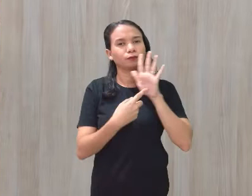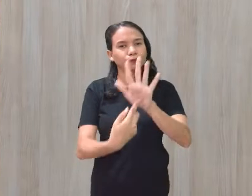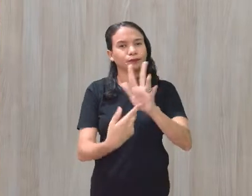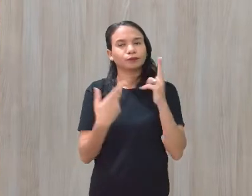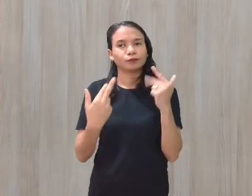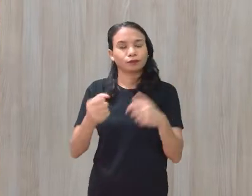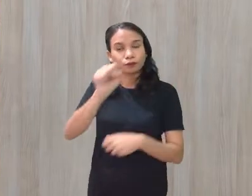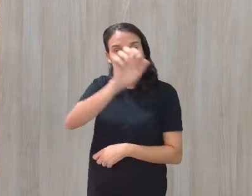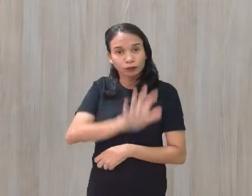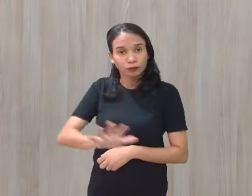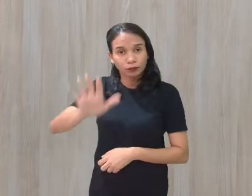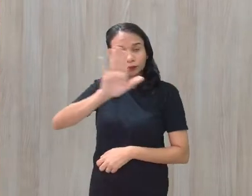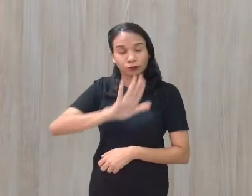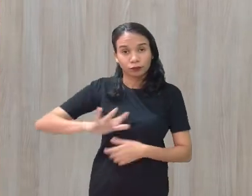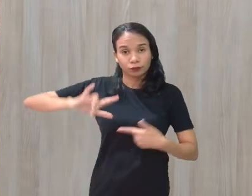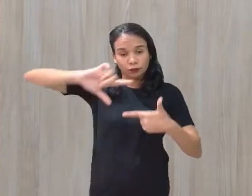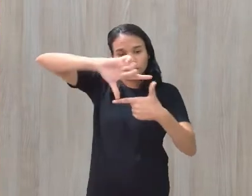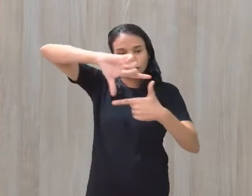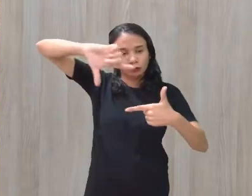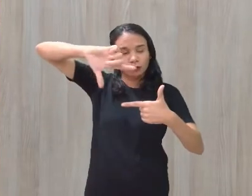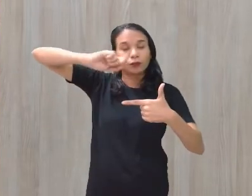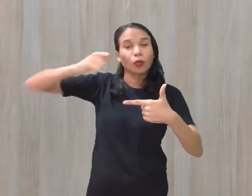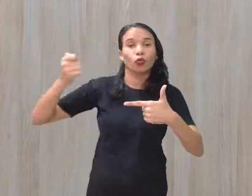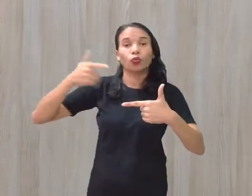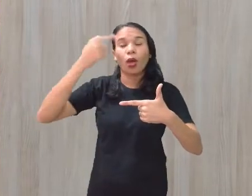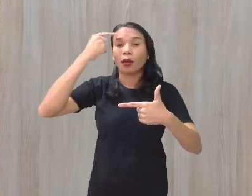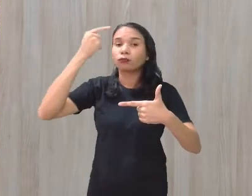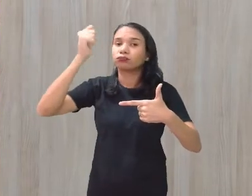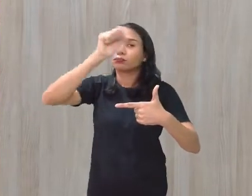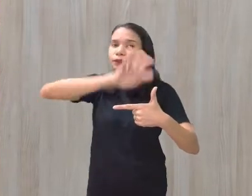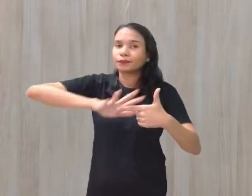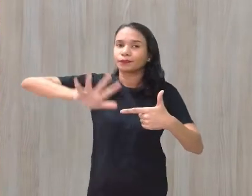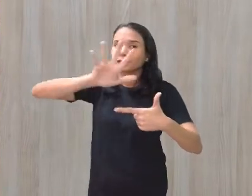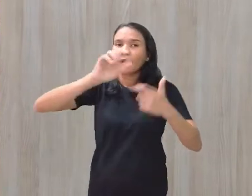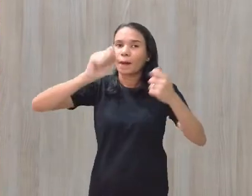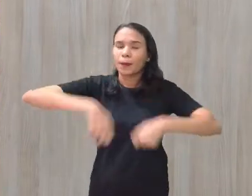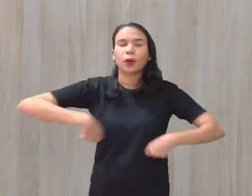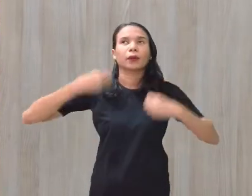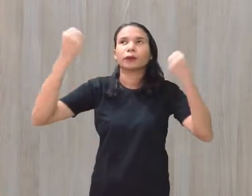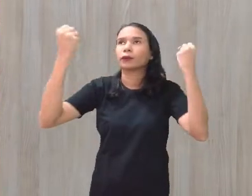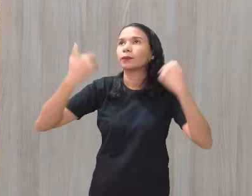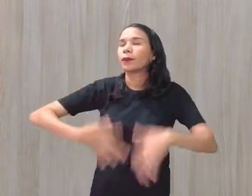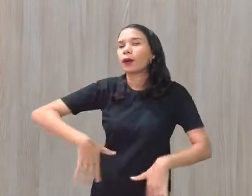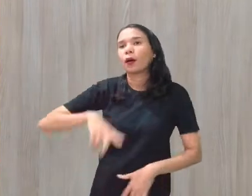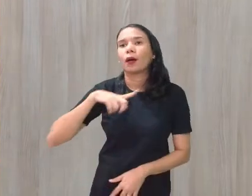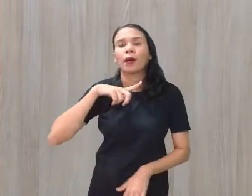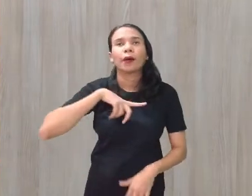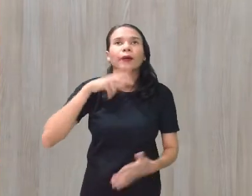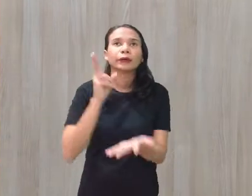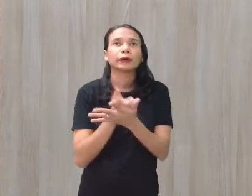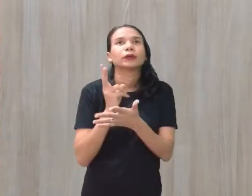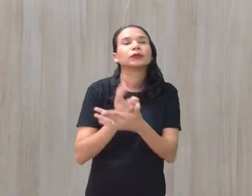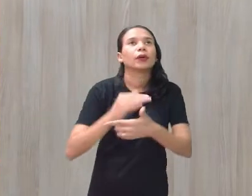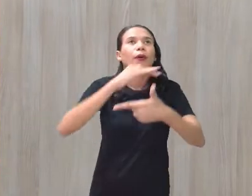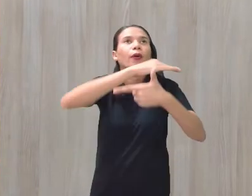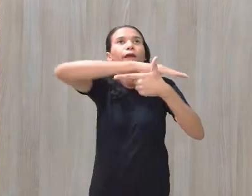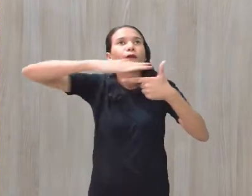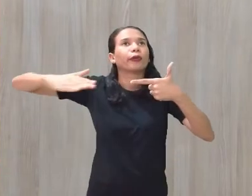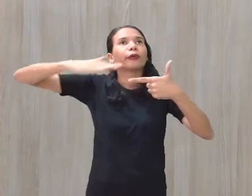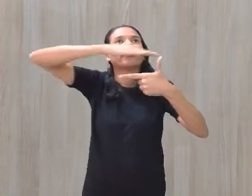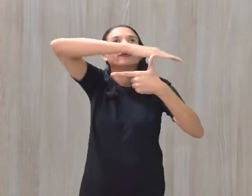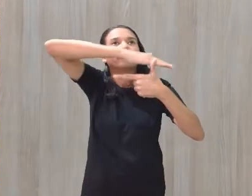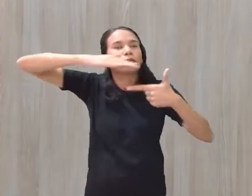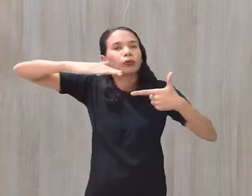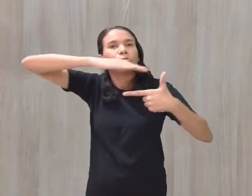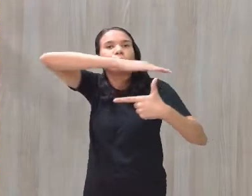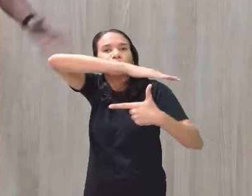mesma região que foi pintada em relação ao todo. Eu posso passar o dia aqui fazendo um bocado de traços, dividindo